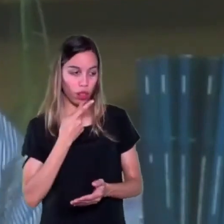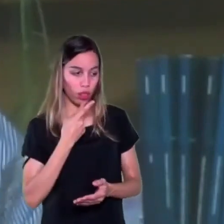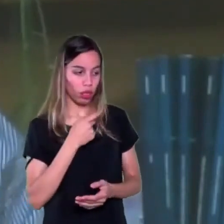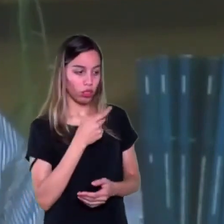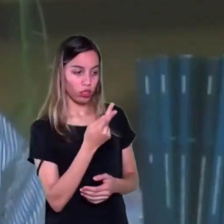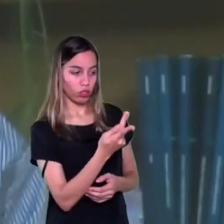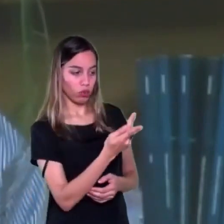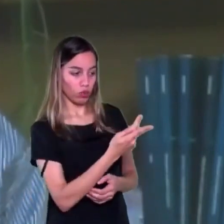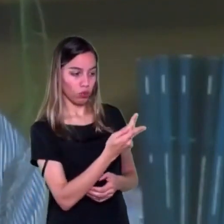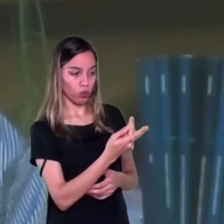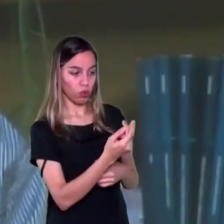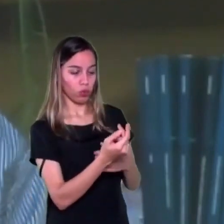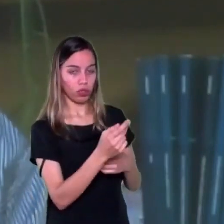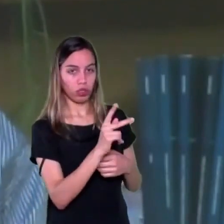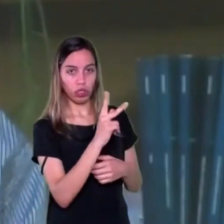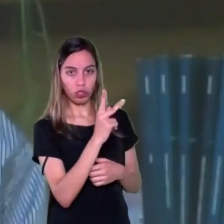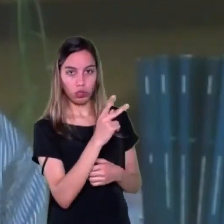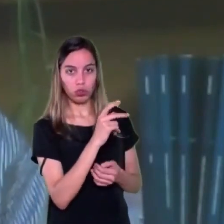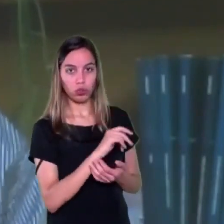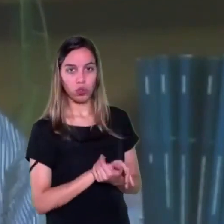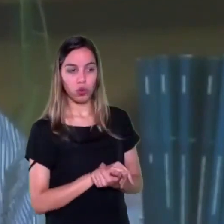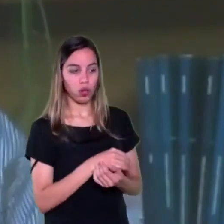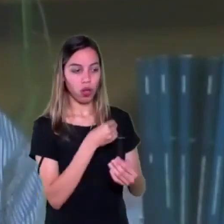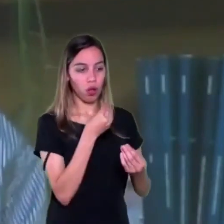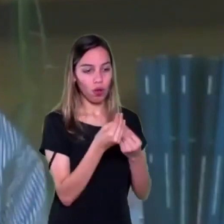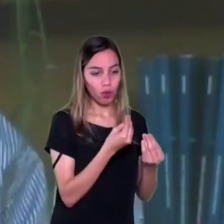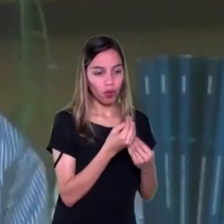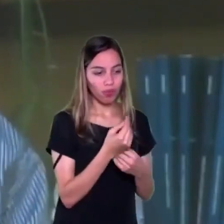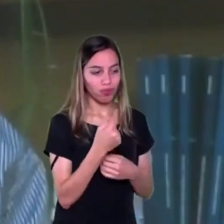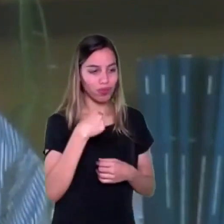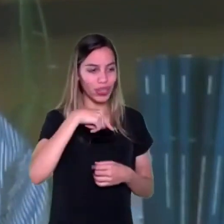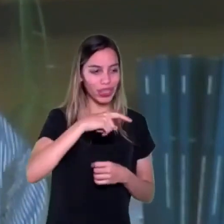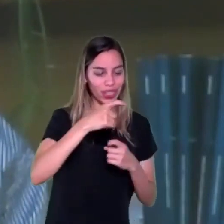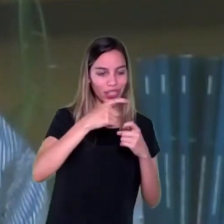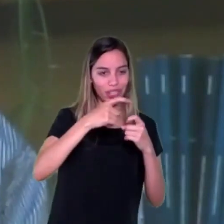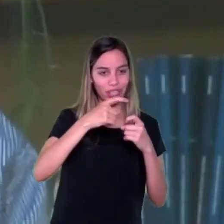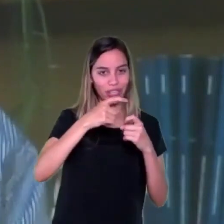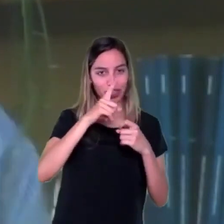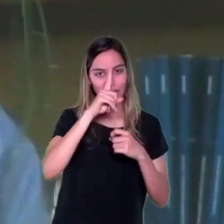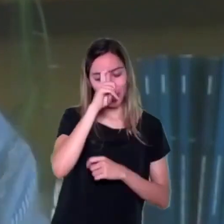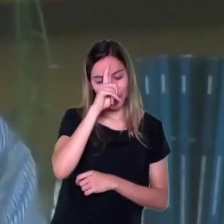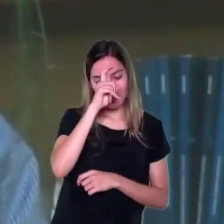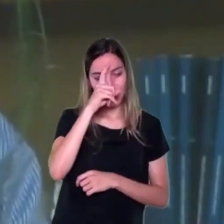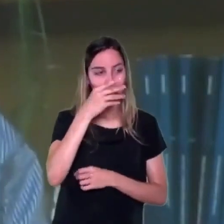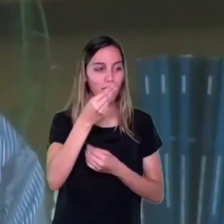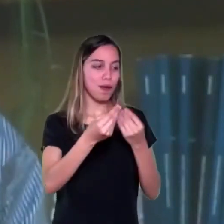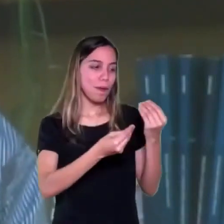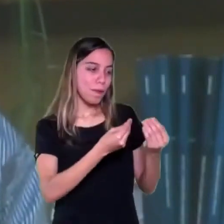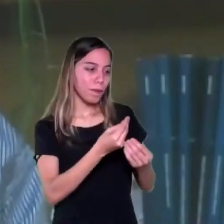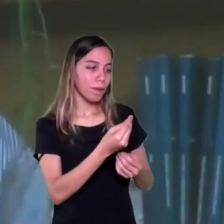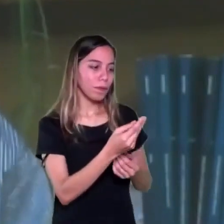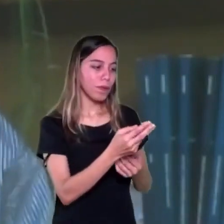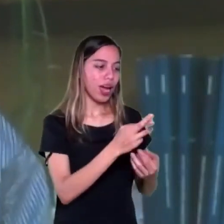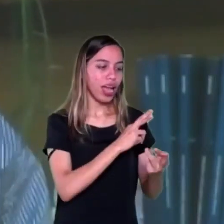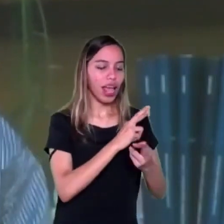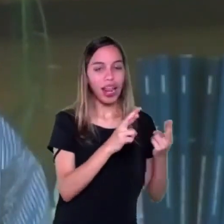dessa relação com o hospital e com o Guimarães Rosa. Inclusive,